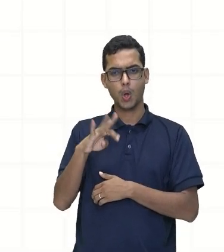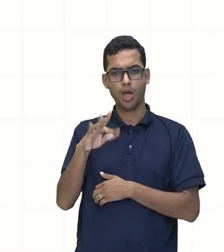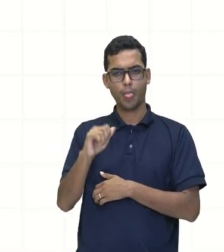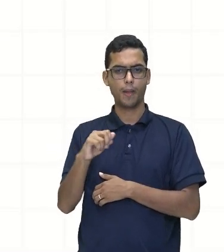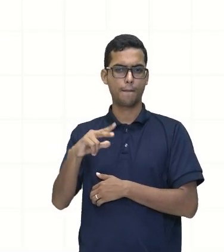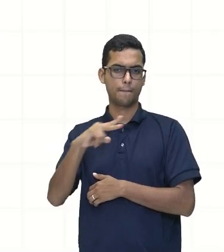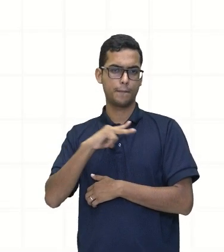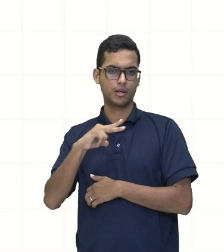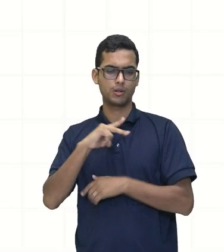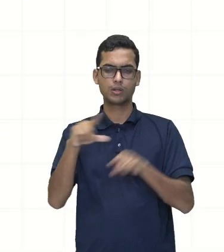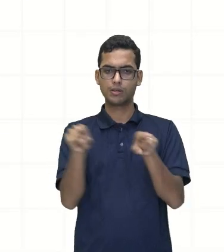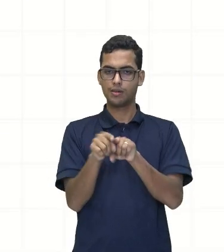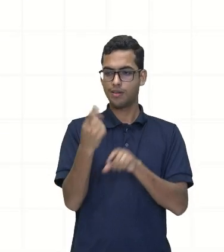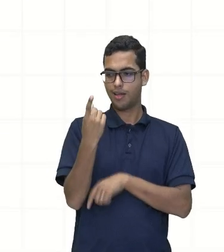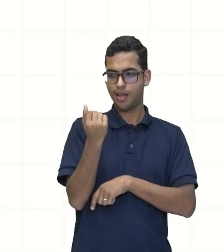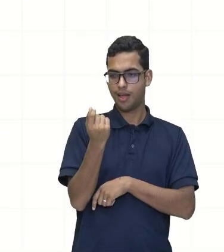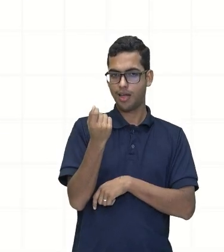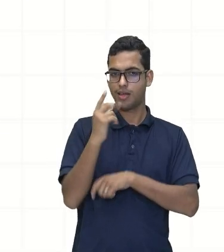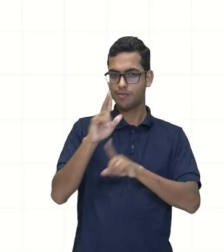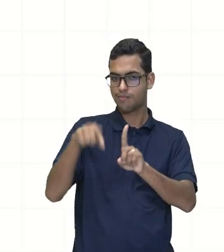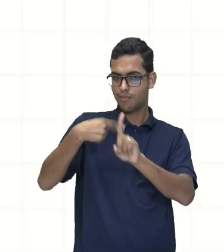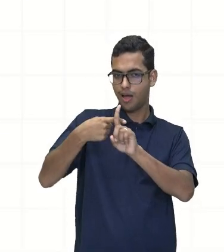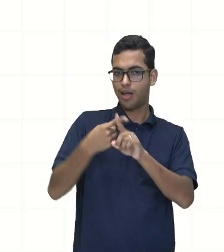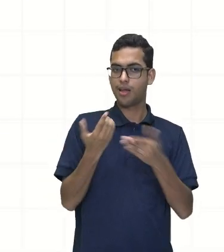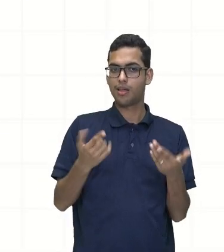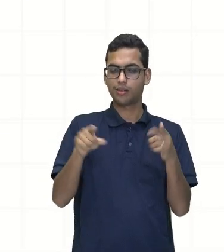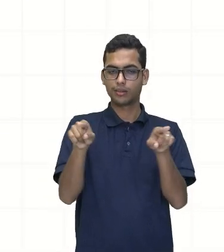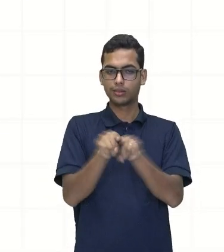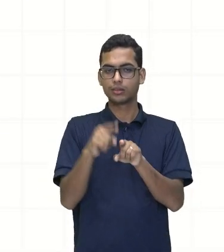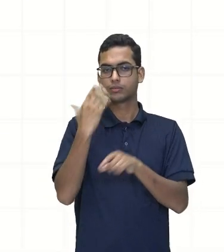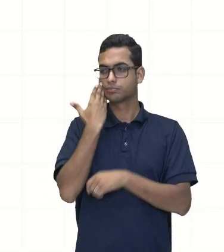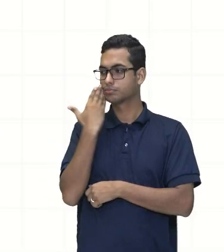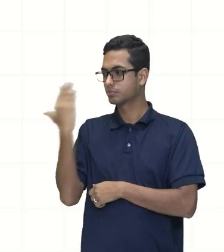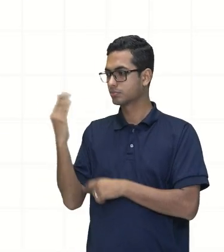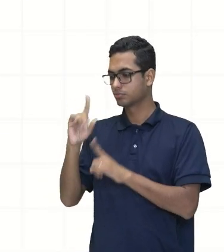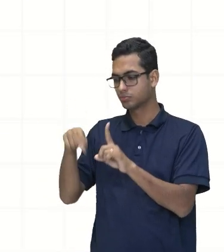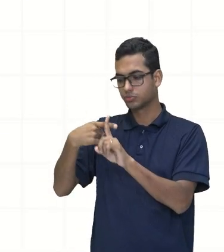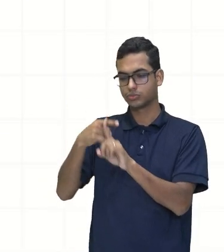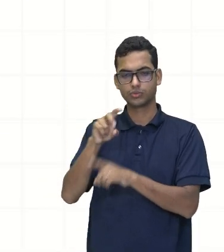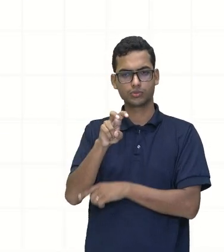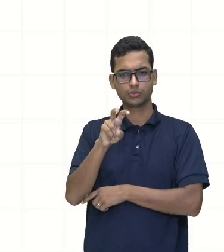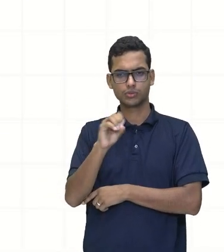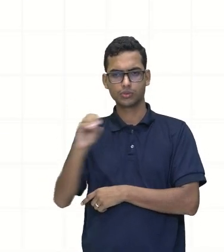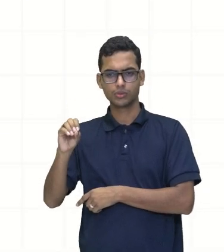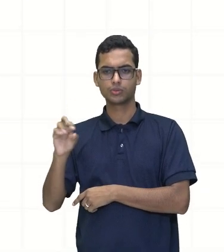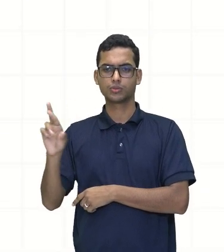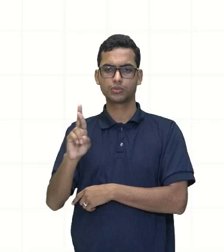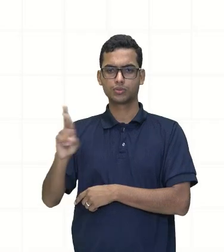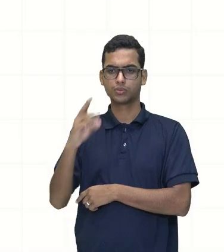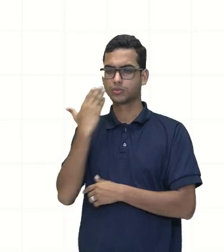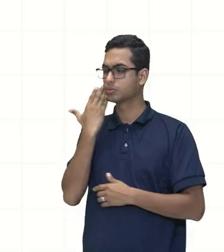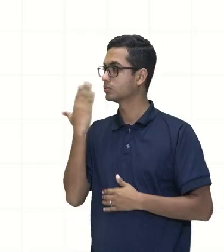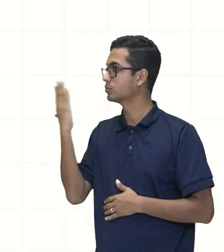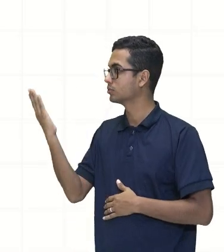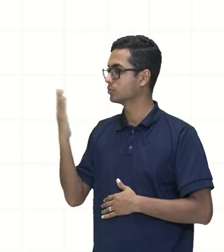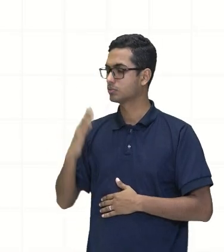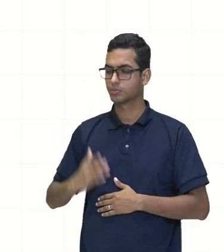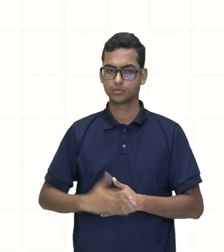na sua conta, significa que aumentou. Então, ele acrescentou, fez um depósito na sua conta no valor de